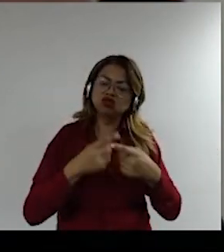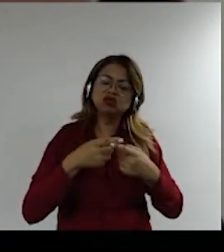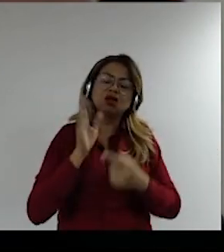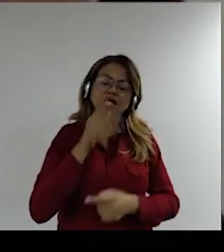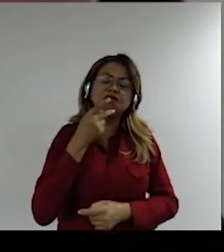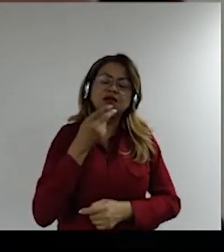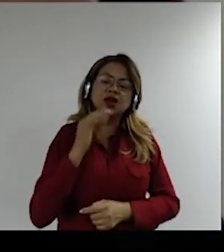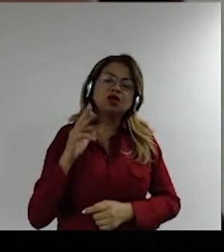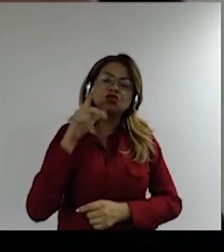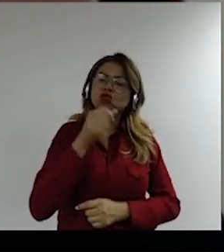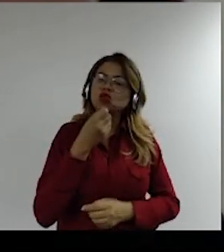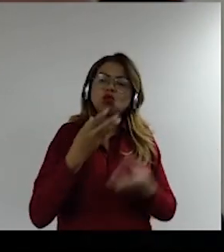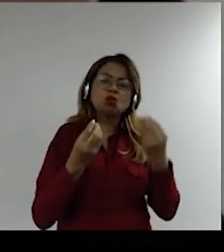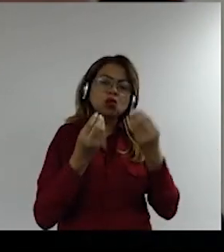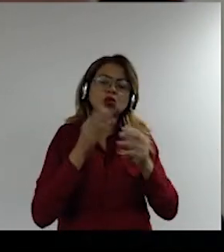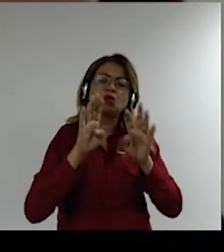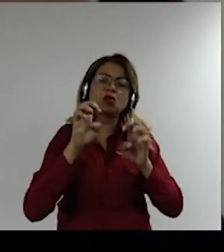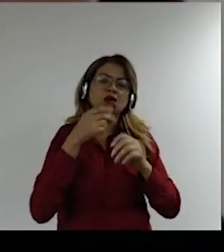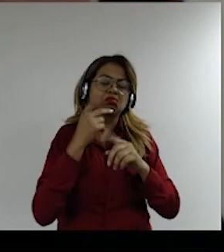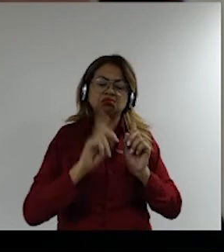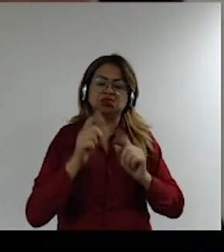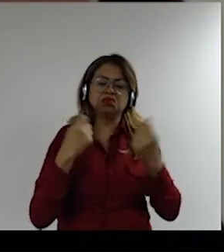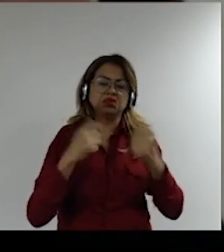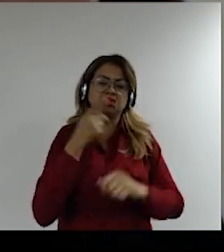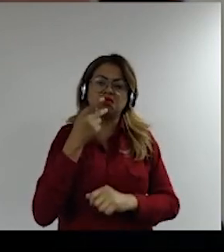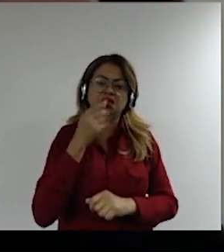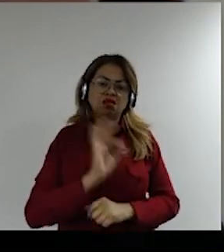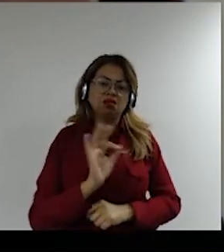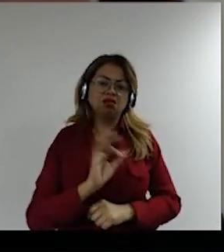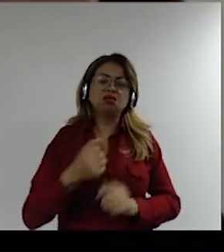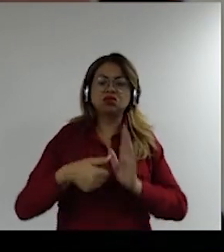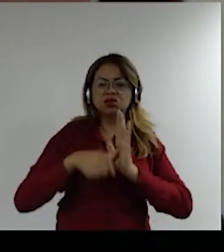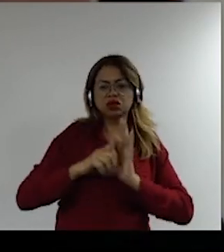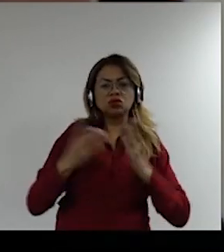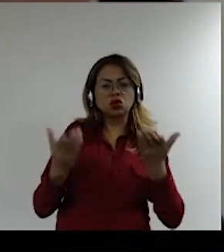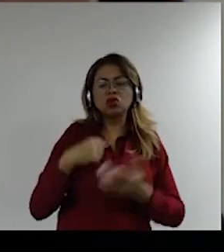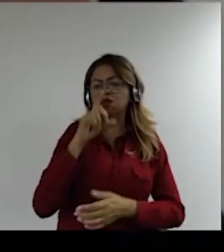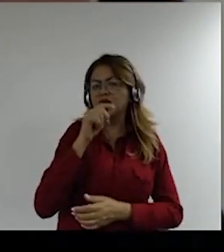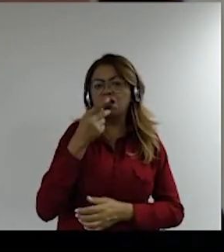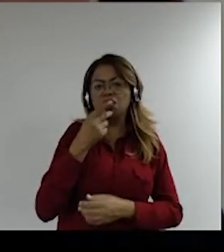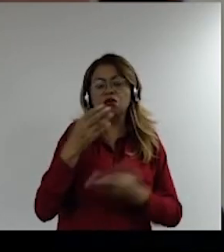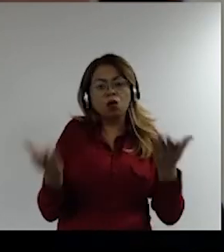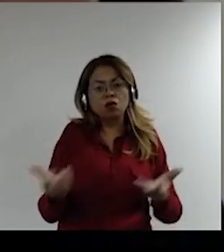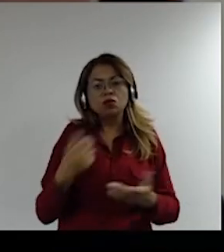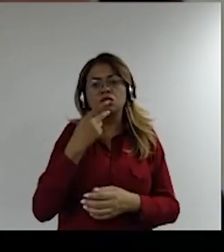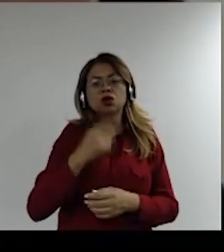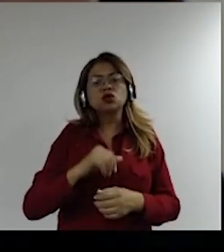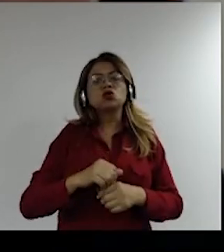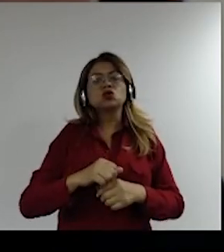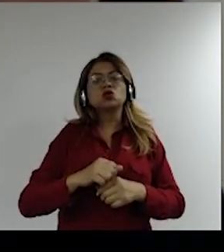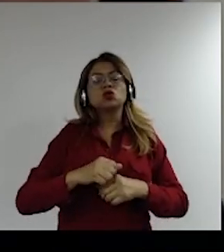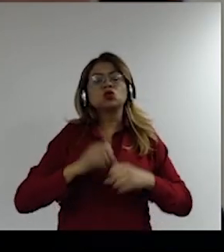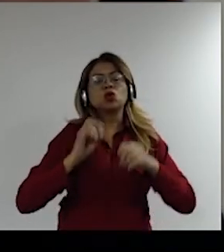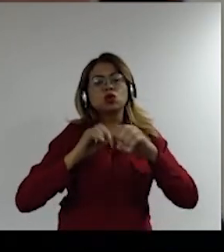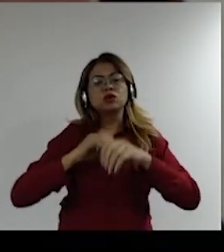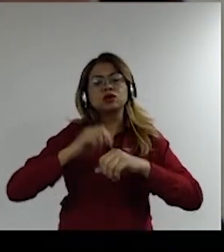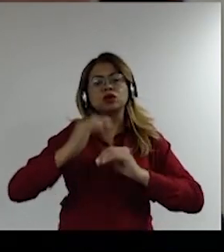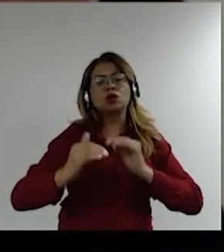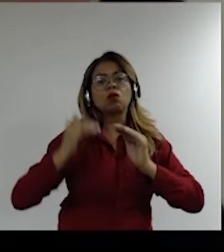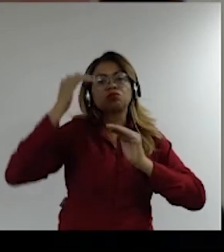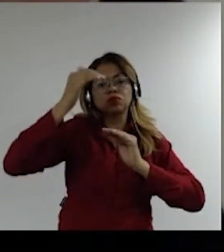abordados brilhantismo pelos dois que me antecederam, eu repito, eu quero falar um pouquinho também agora do ensino superior, né? E eu acho